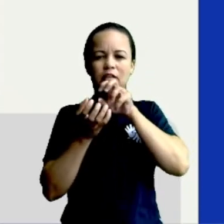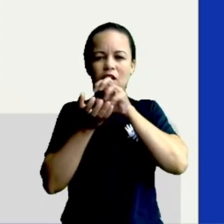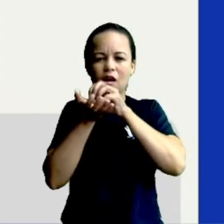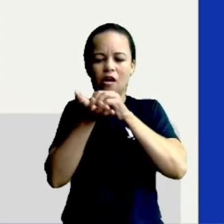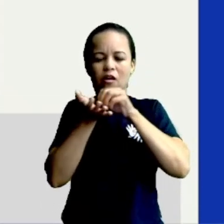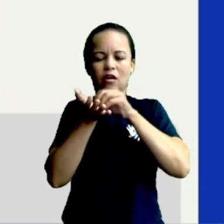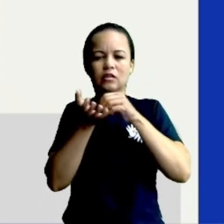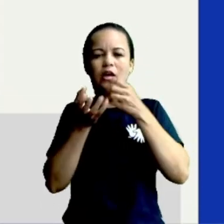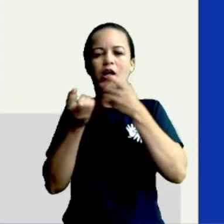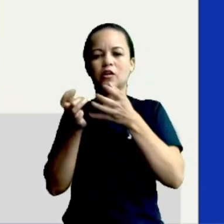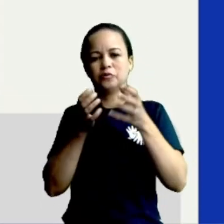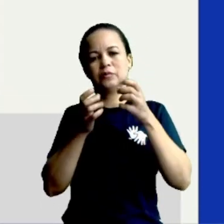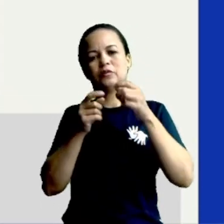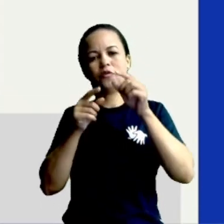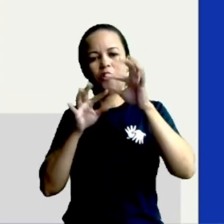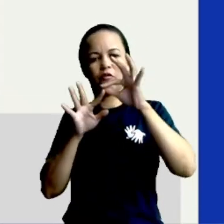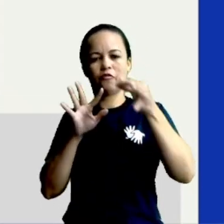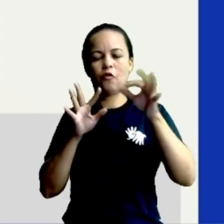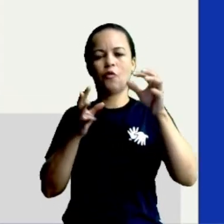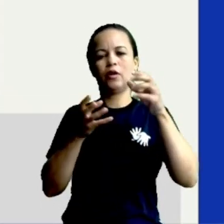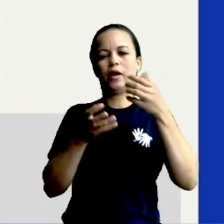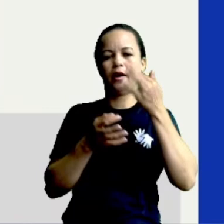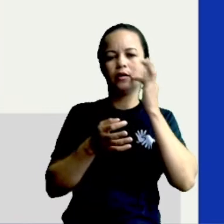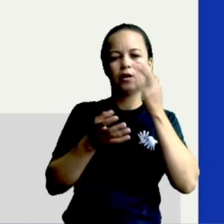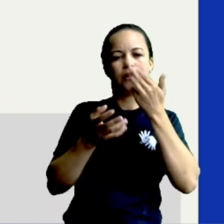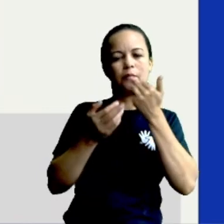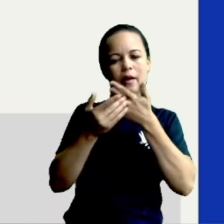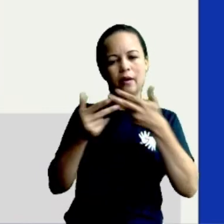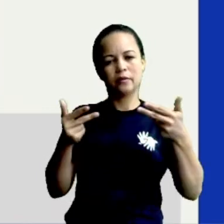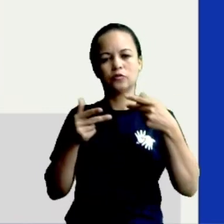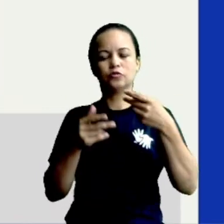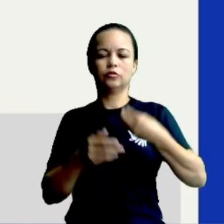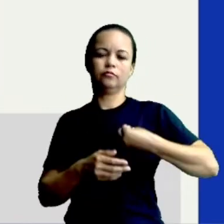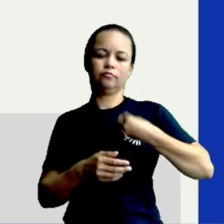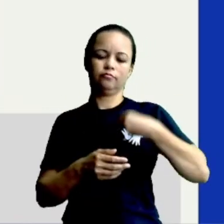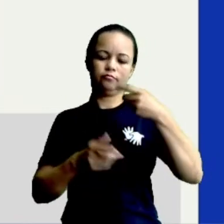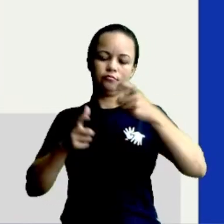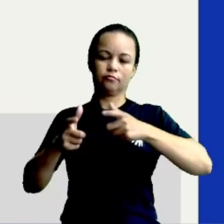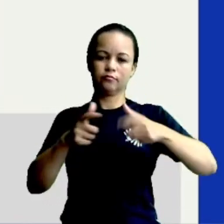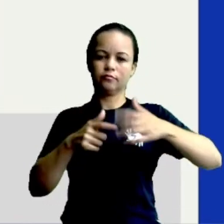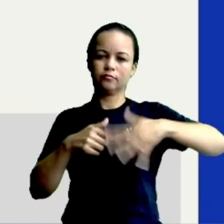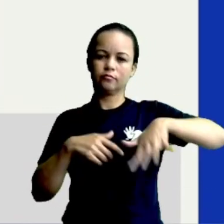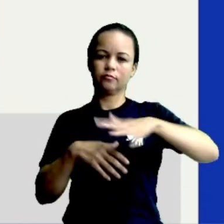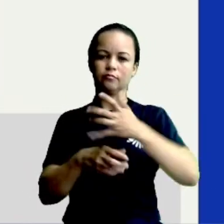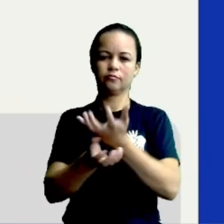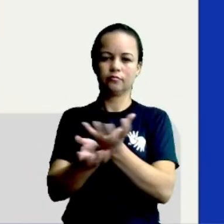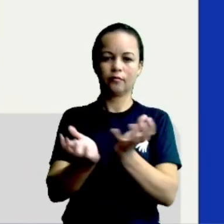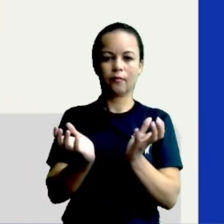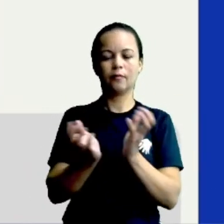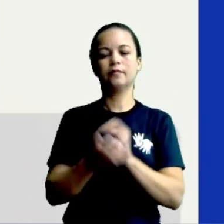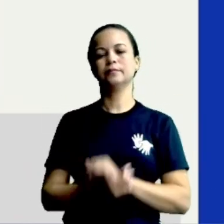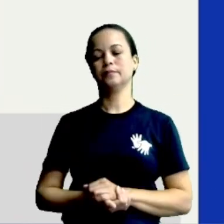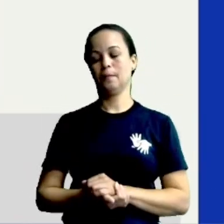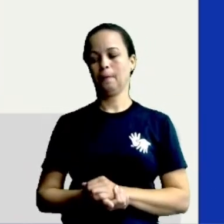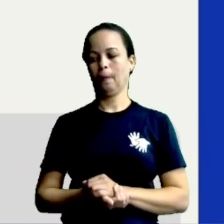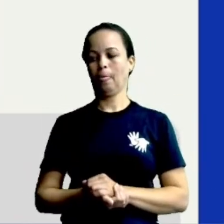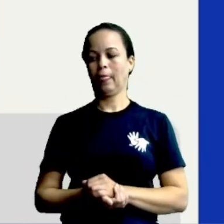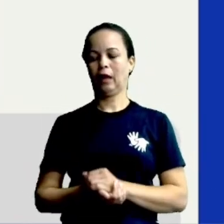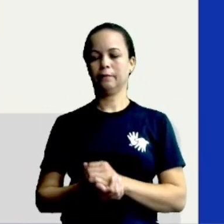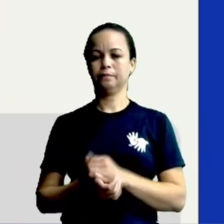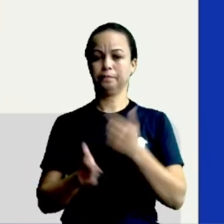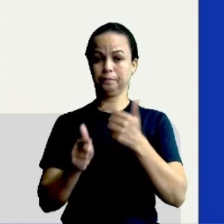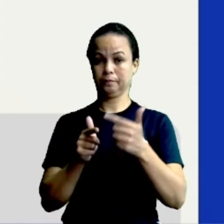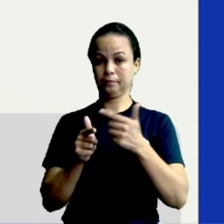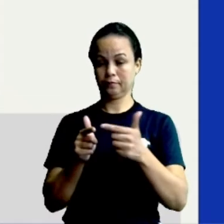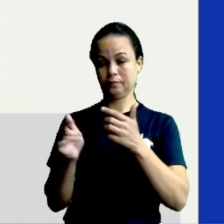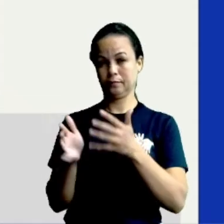raspando folhas, pequenos restos de alimentos que vivem no jardim. Um grande